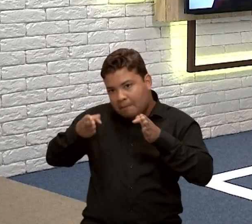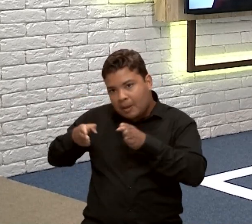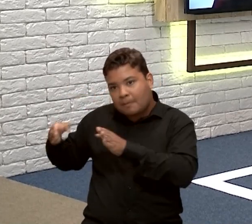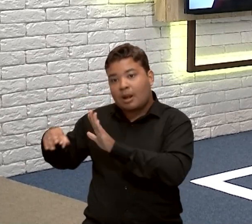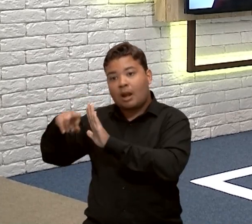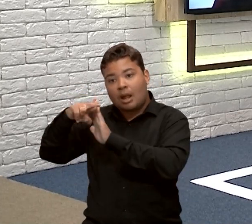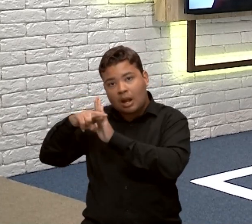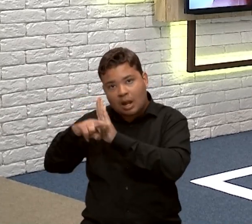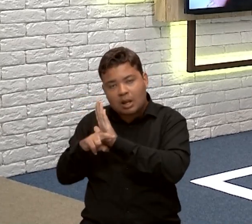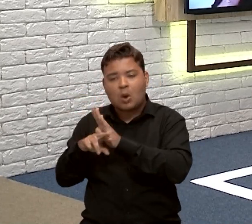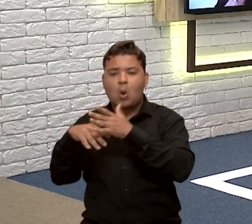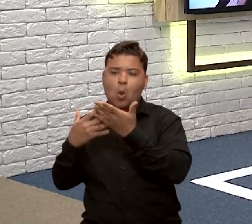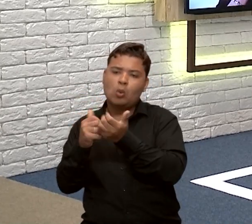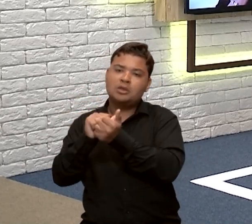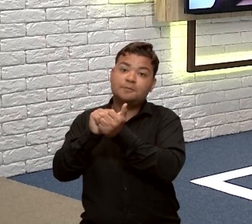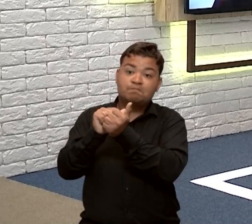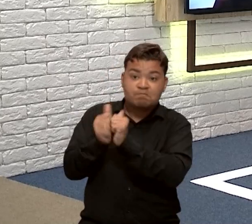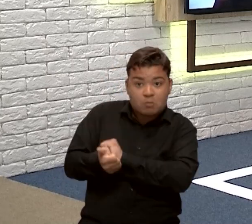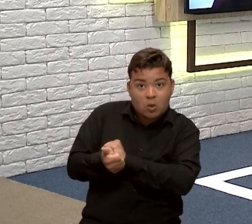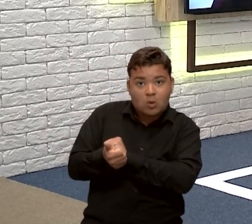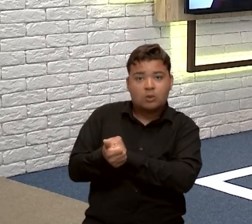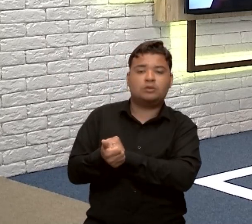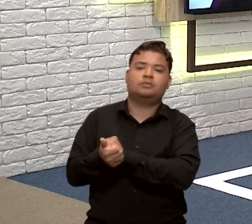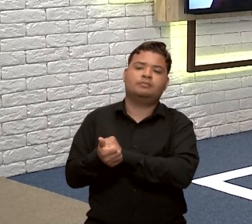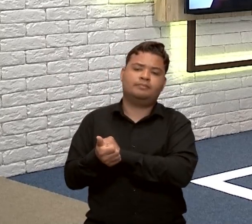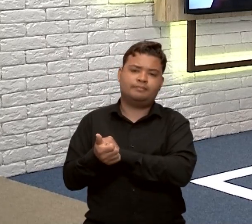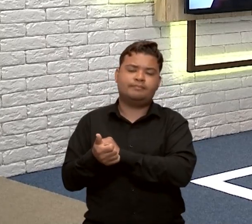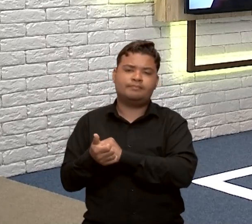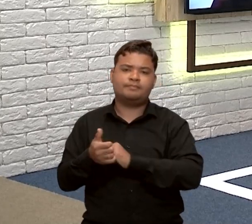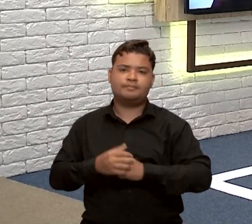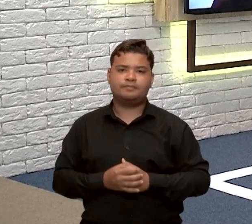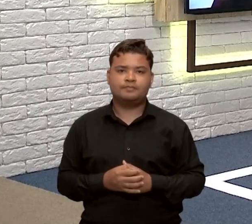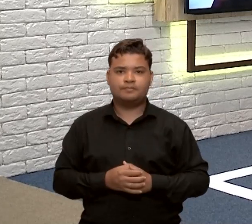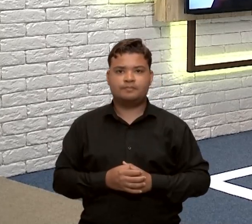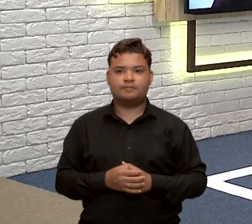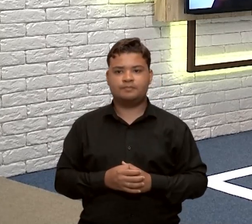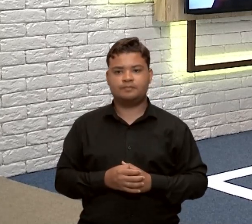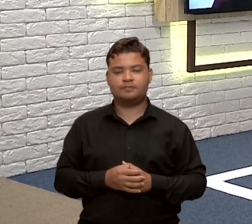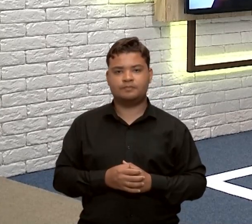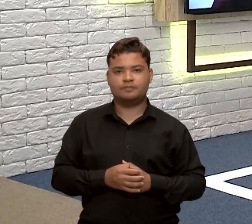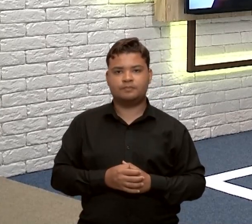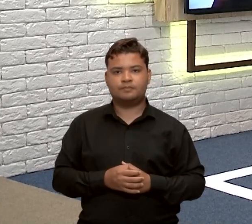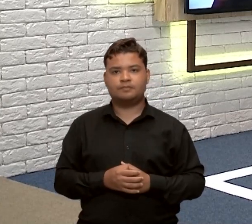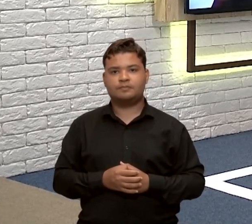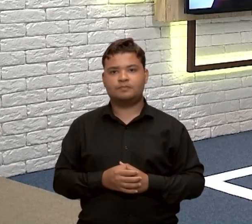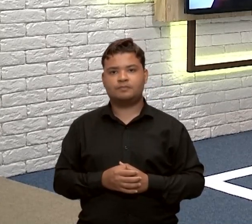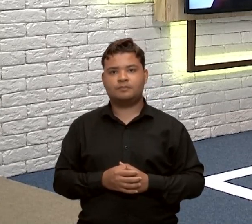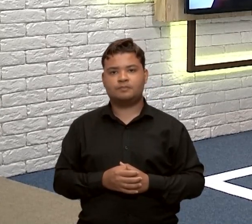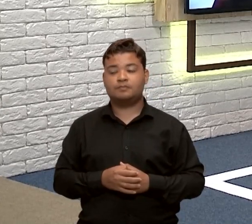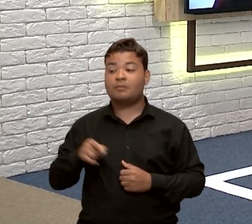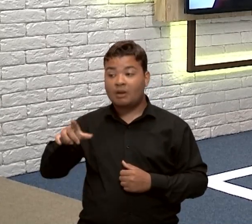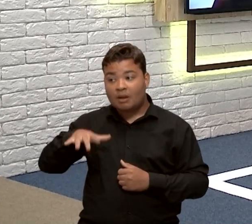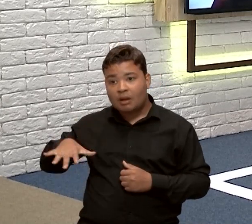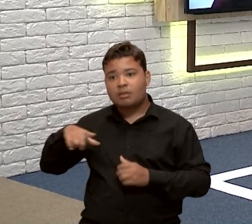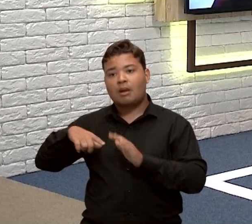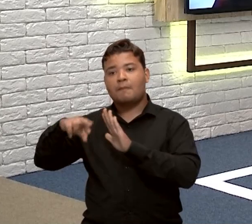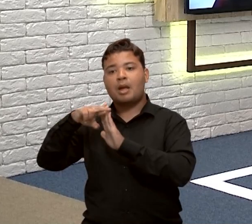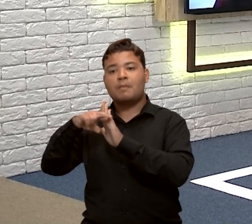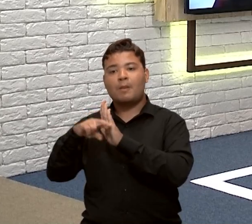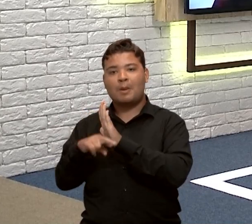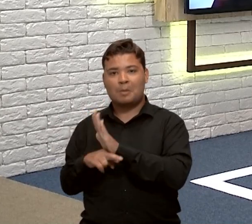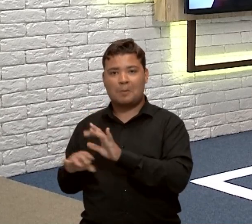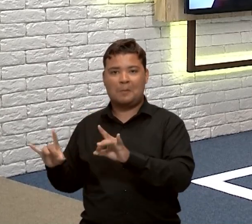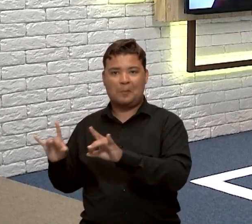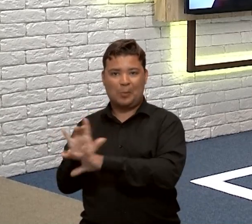modalidade esportiva, no caso, né, do educador físico. Então, ele tem mais um padrão. Então, quando a gente pega